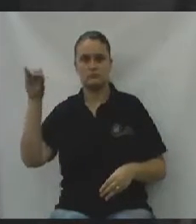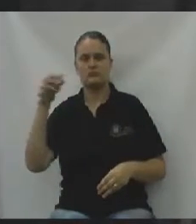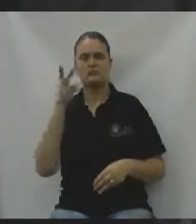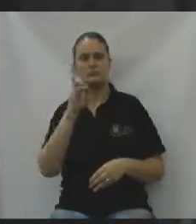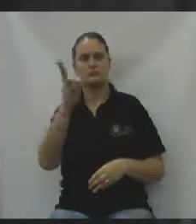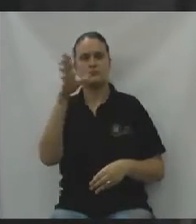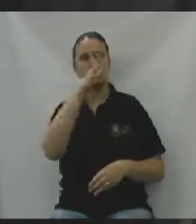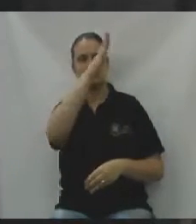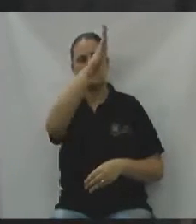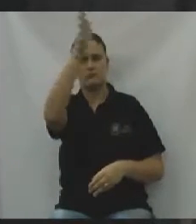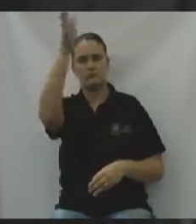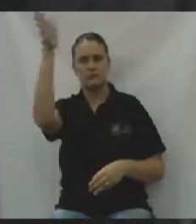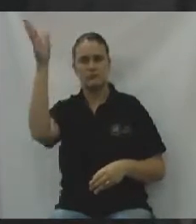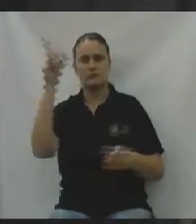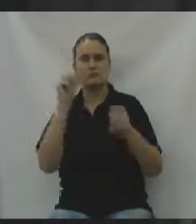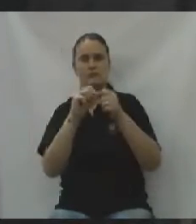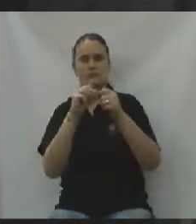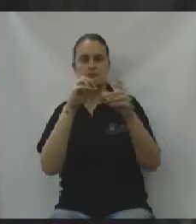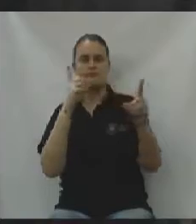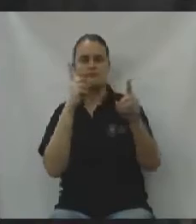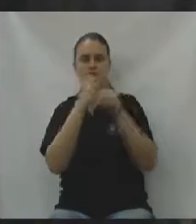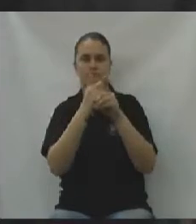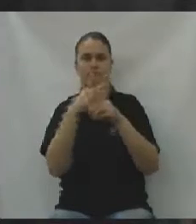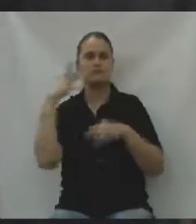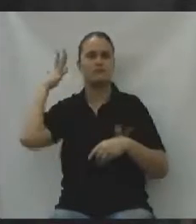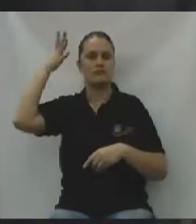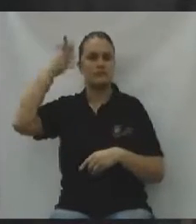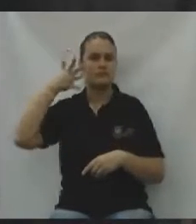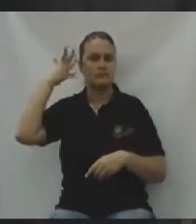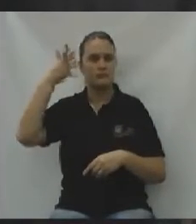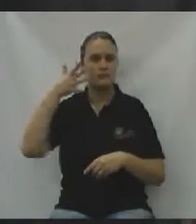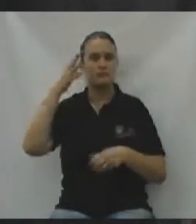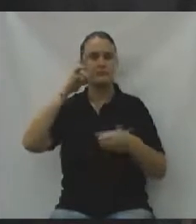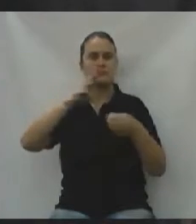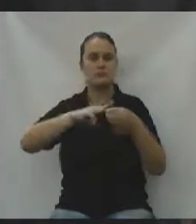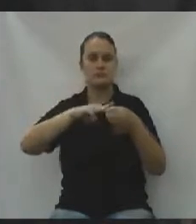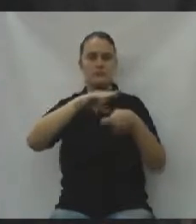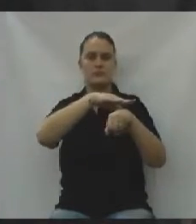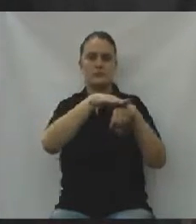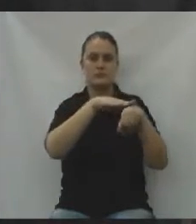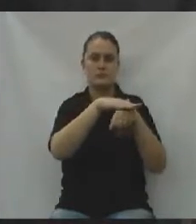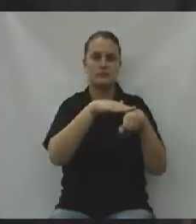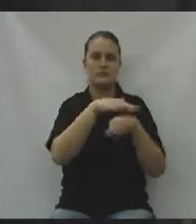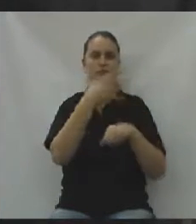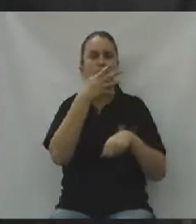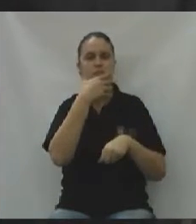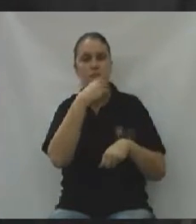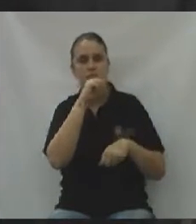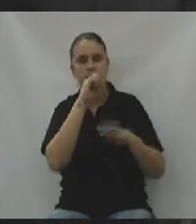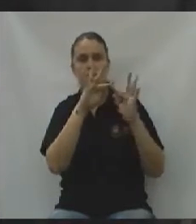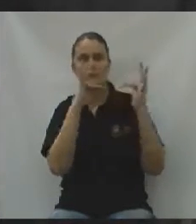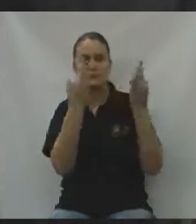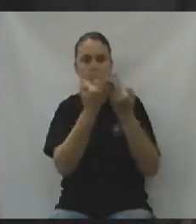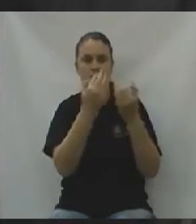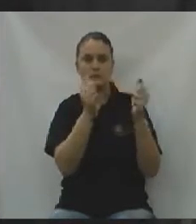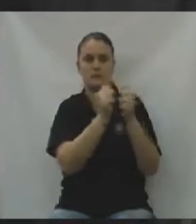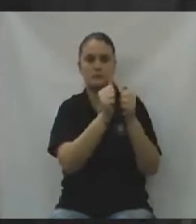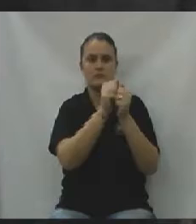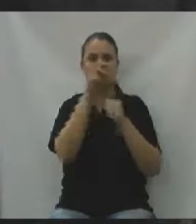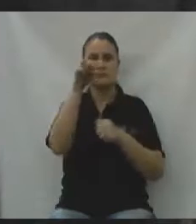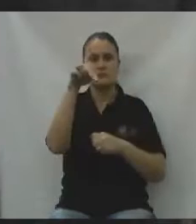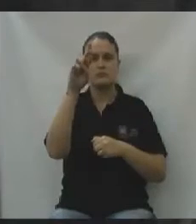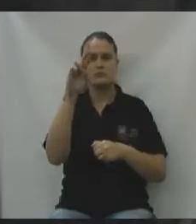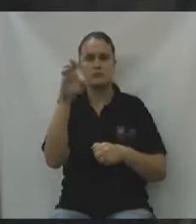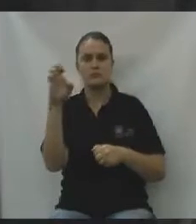deslocarem e fazerem os encontros em cada município para conversarem com os pais, junto com o Núcleo Regional de